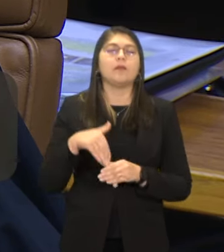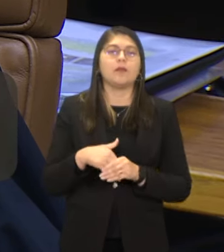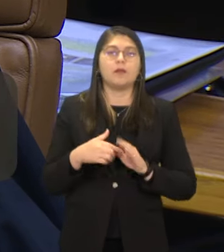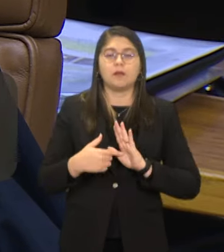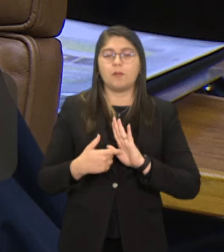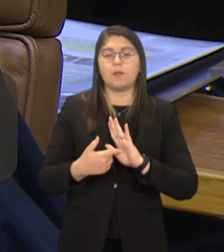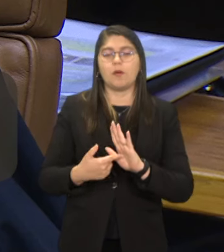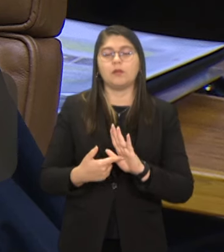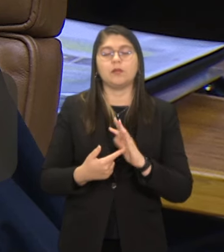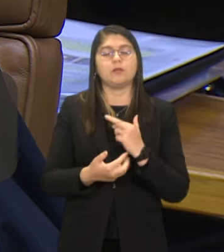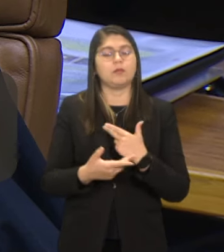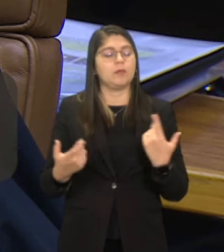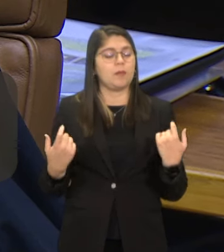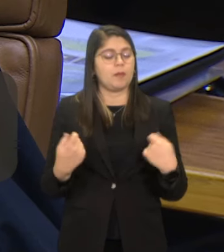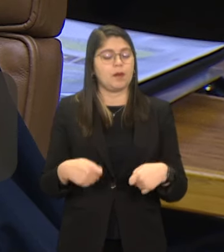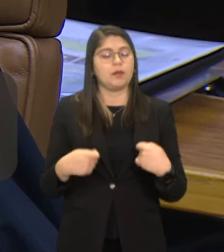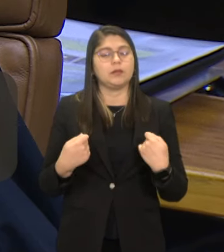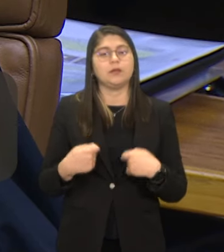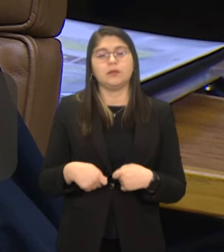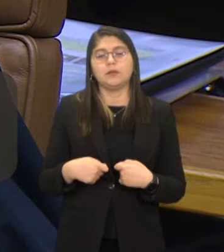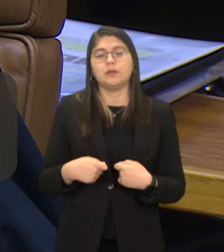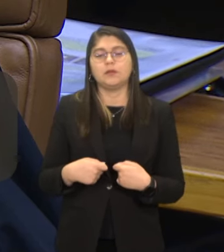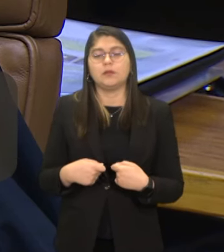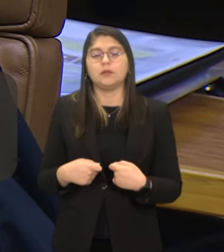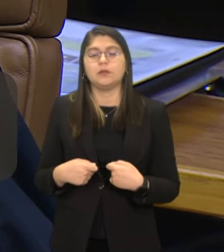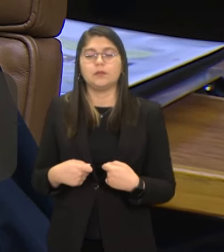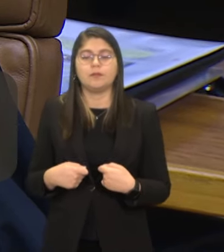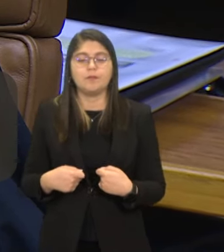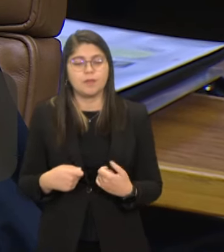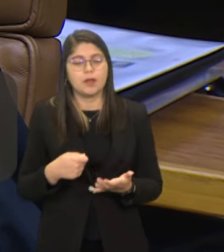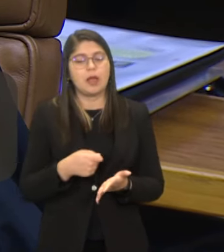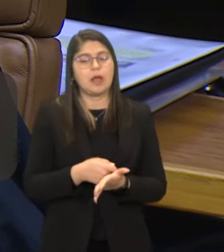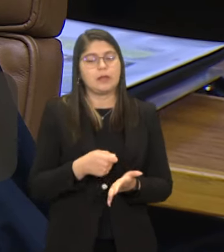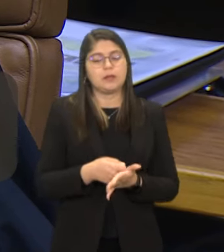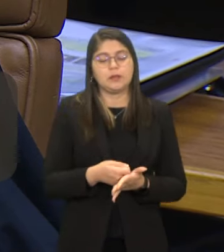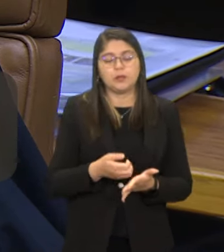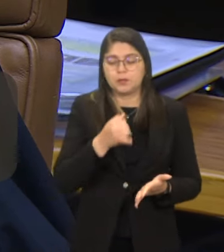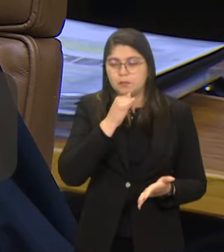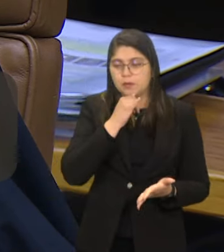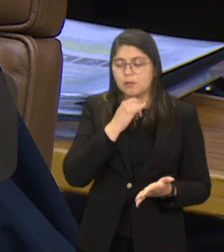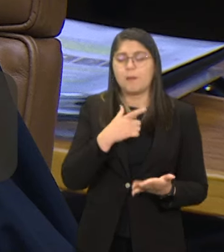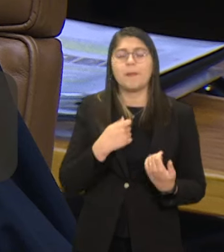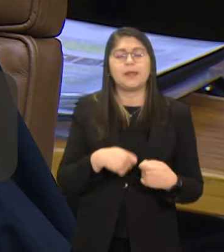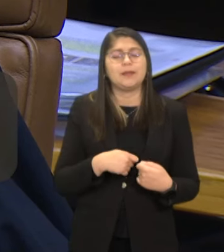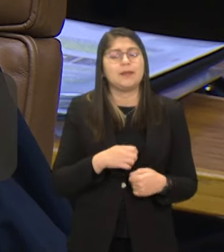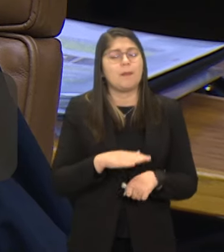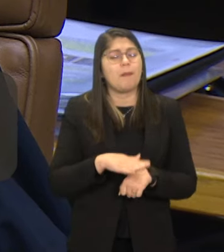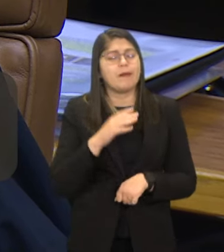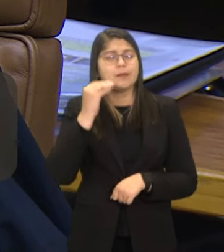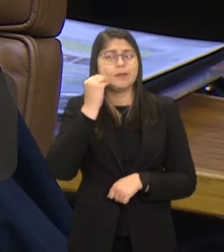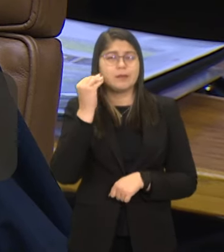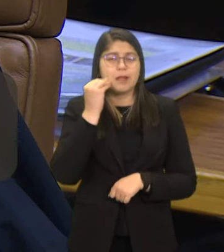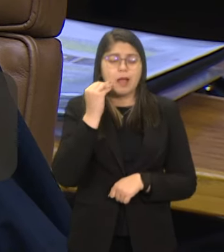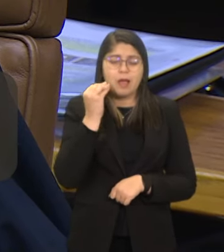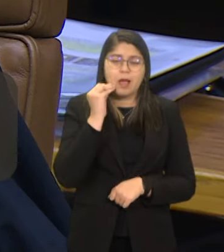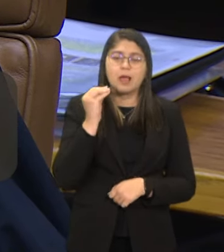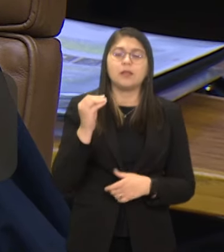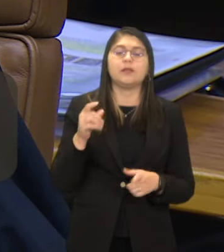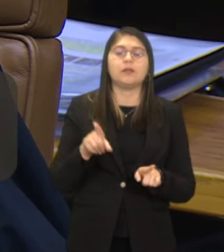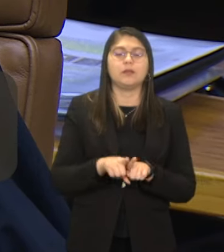precisa, enquanto nação, também exigir que mais testes sejam feitos e que